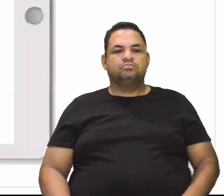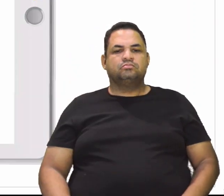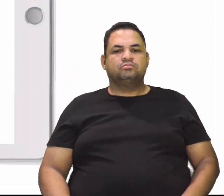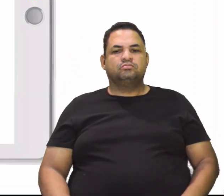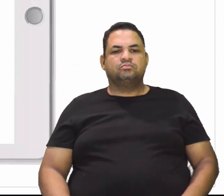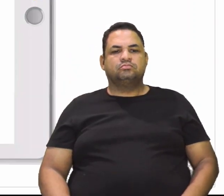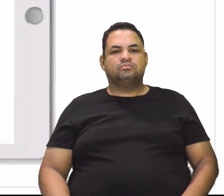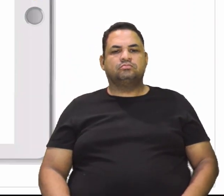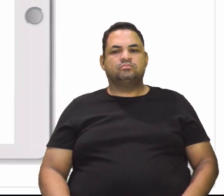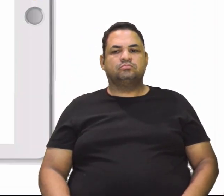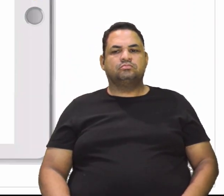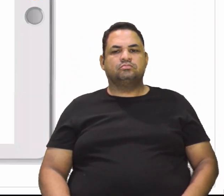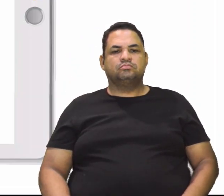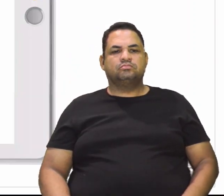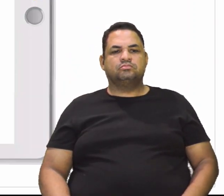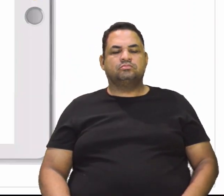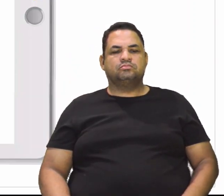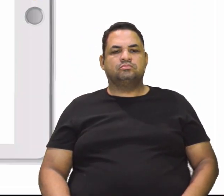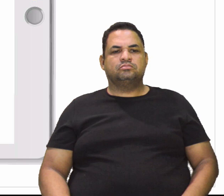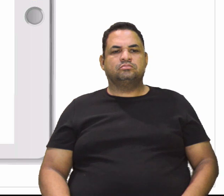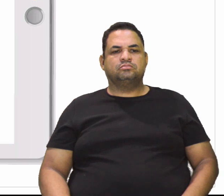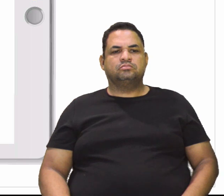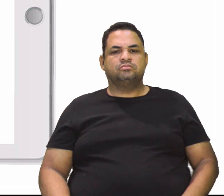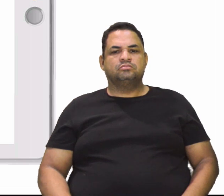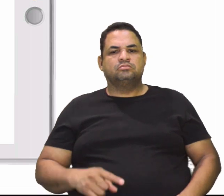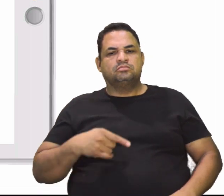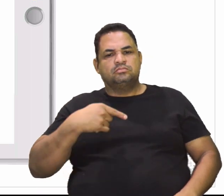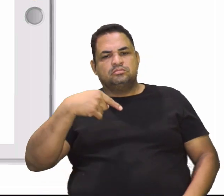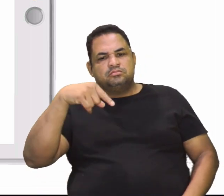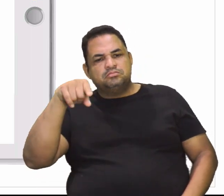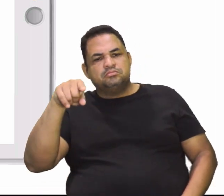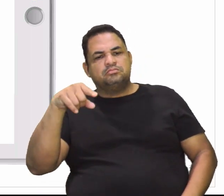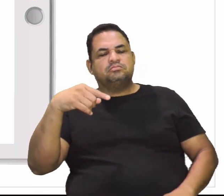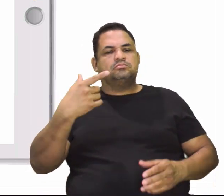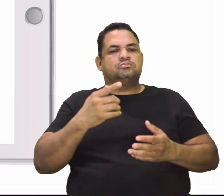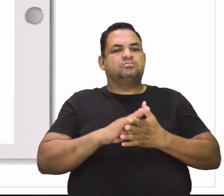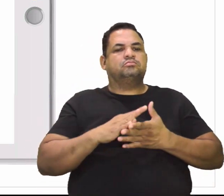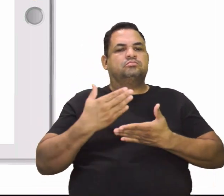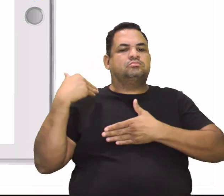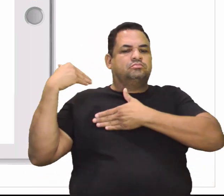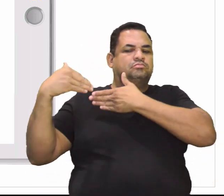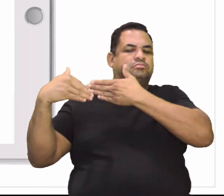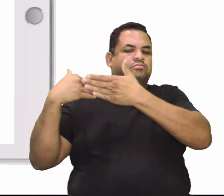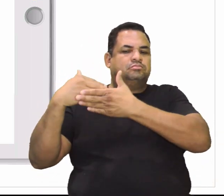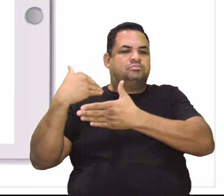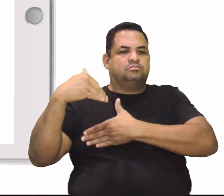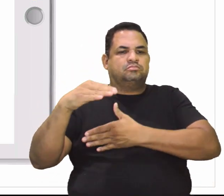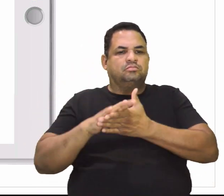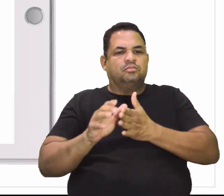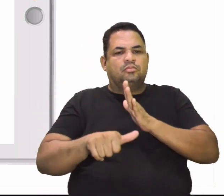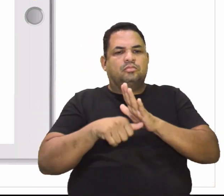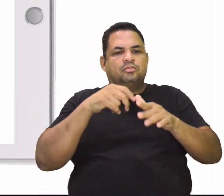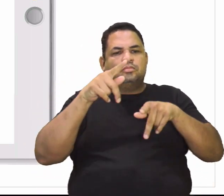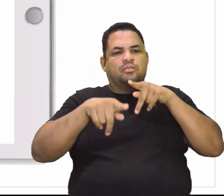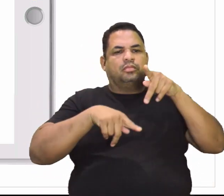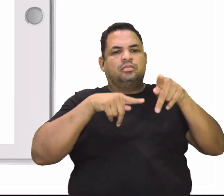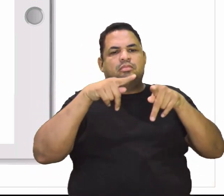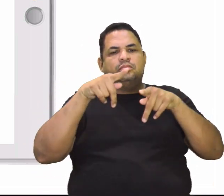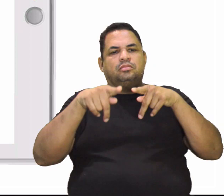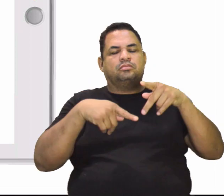encontrado. Aí a gente saiu da pré-história brasileira e fomos para os primeiros povos.